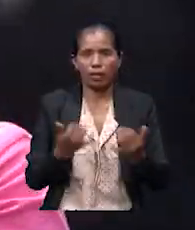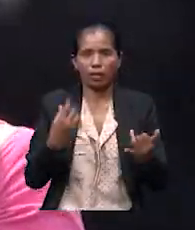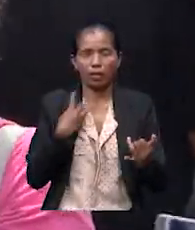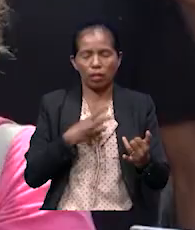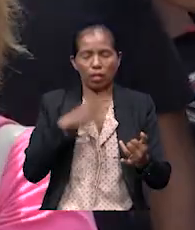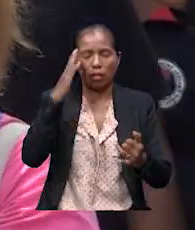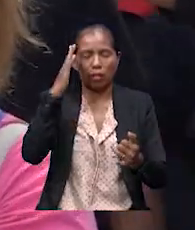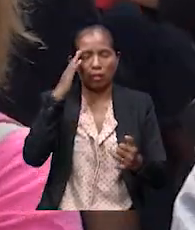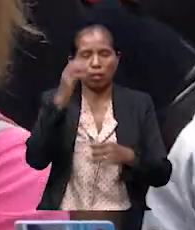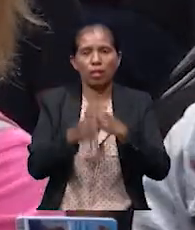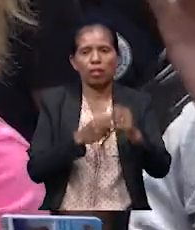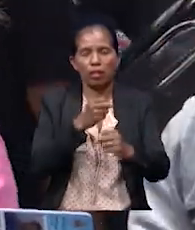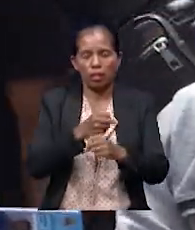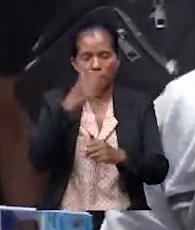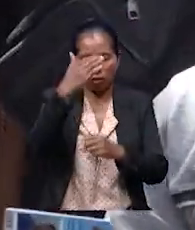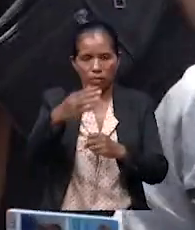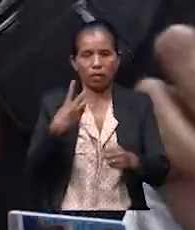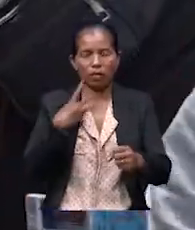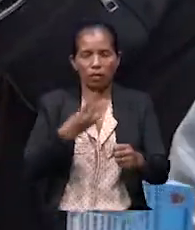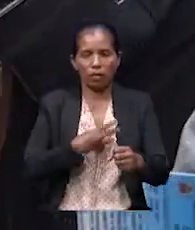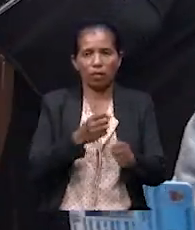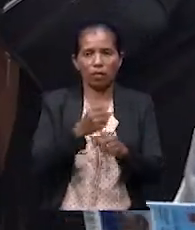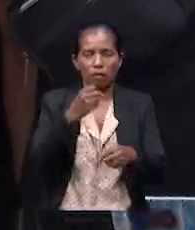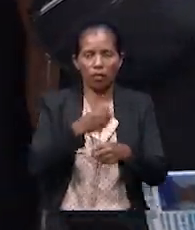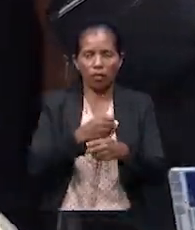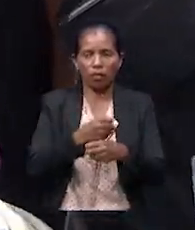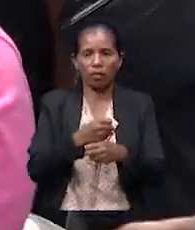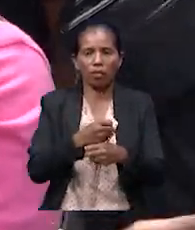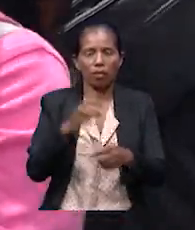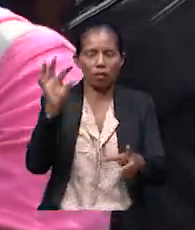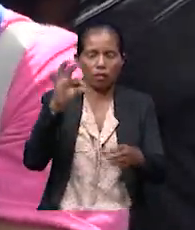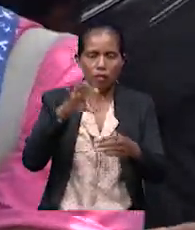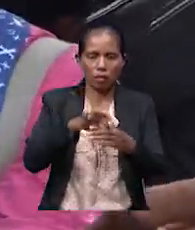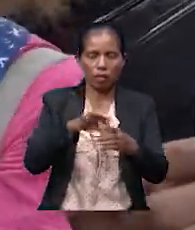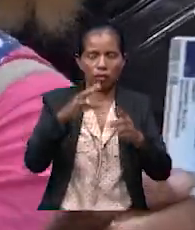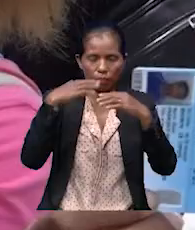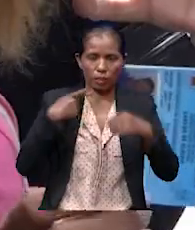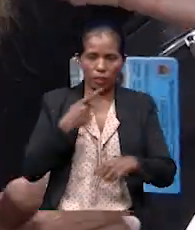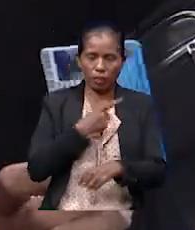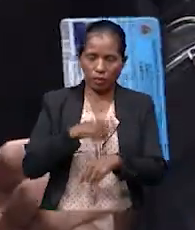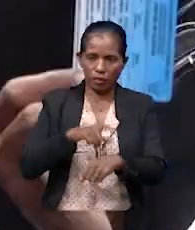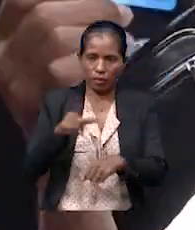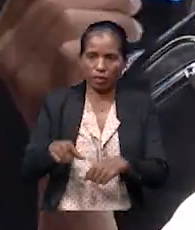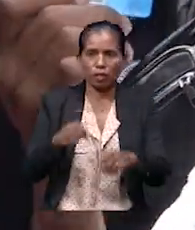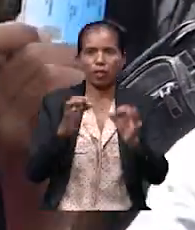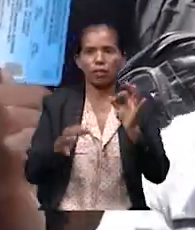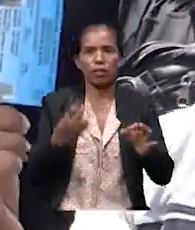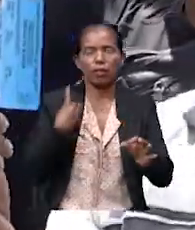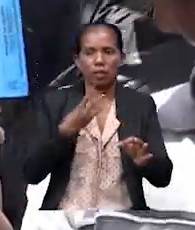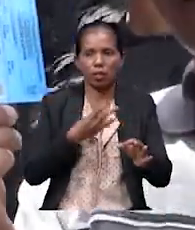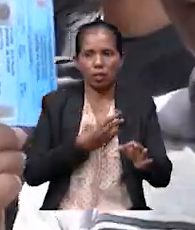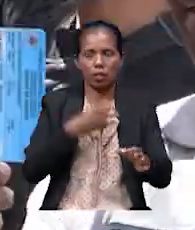down ba tina oin ta atu halo be tania tina oin ba eleição parlamentar ni ou se karek ita hakat ba